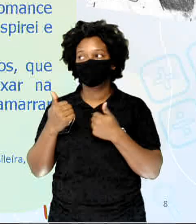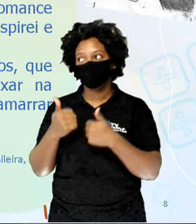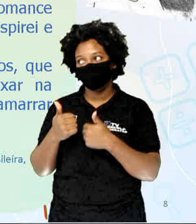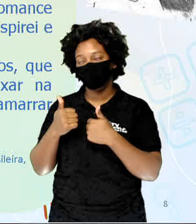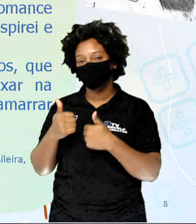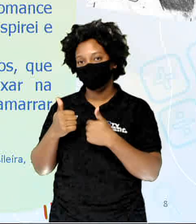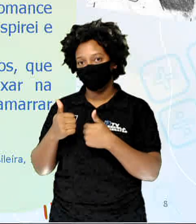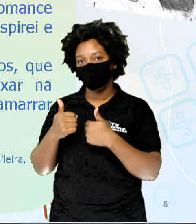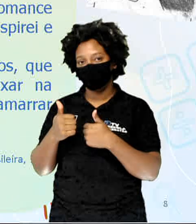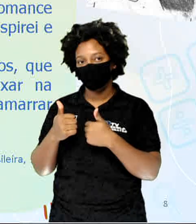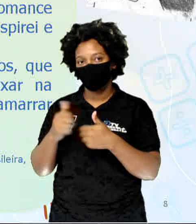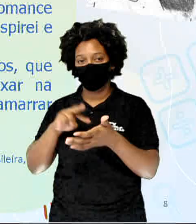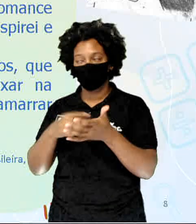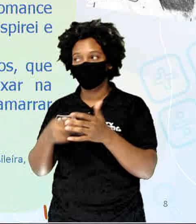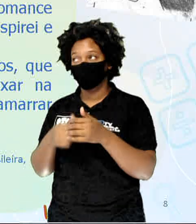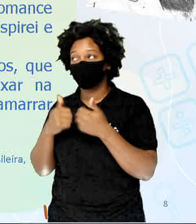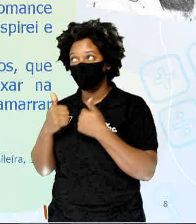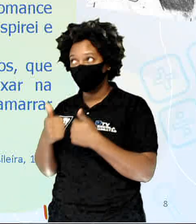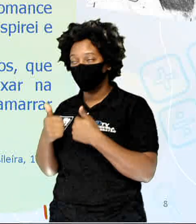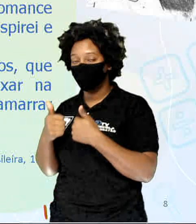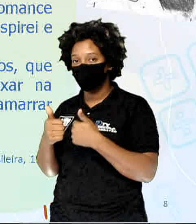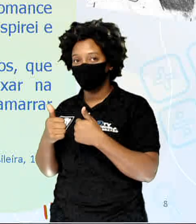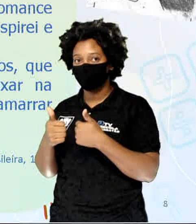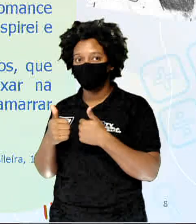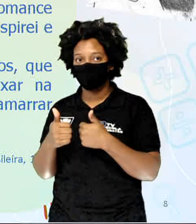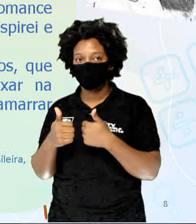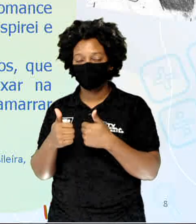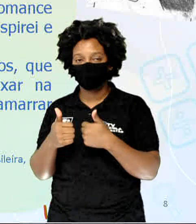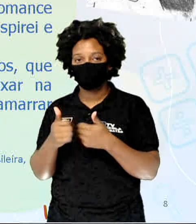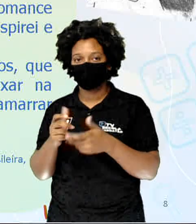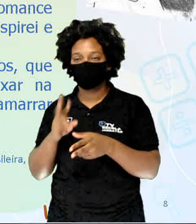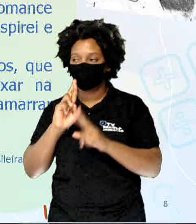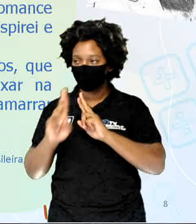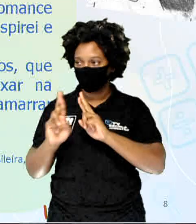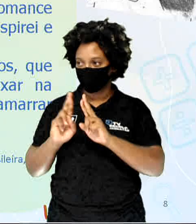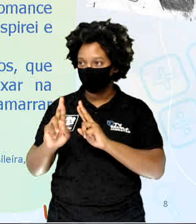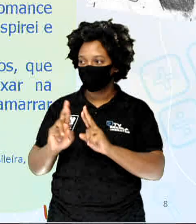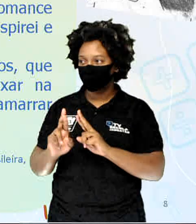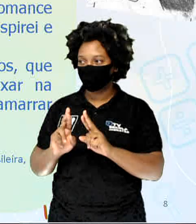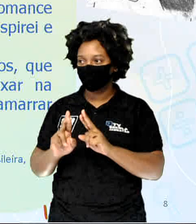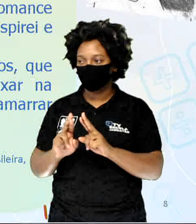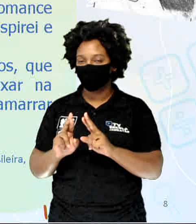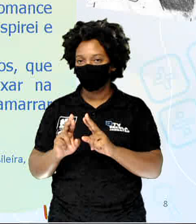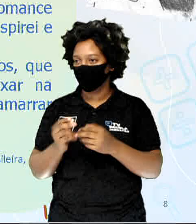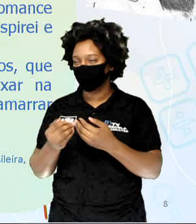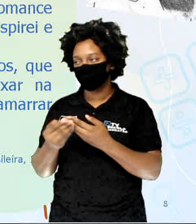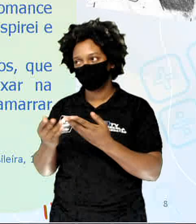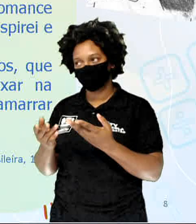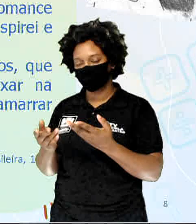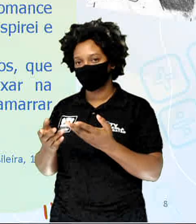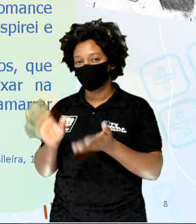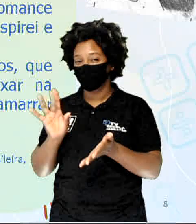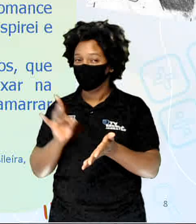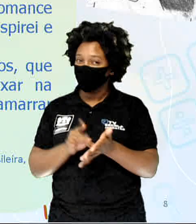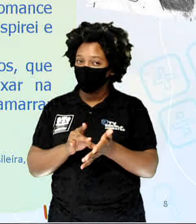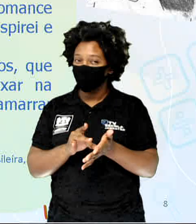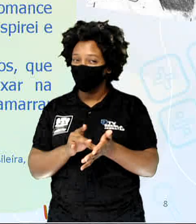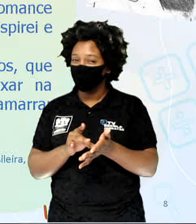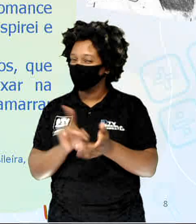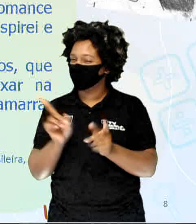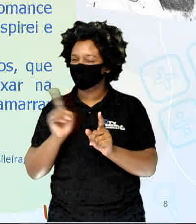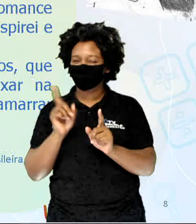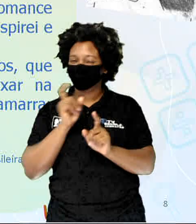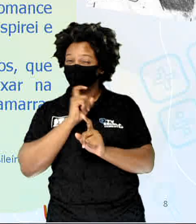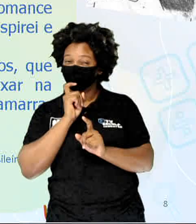Esse bacana quer dizer beleza, massa. Respondendo que estava às suas ordens, que na verdade não era bem isso que ele queria, né?